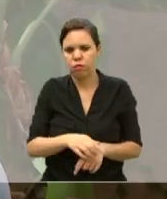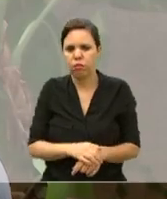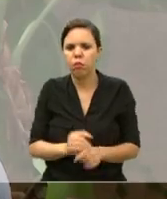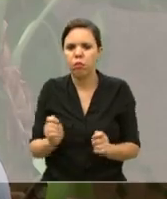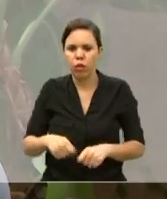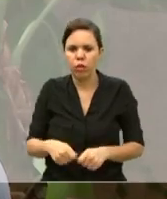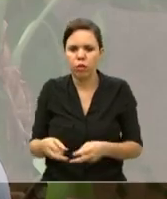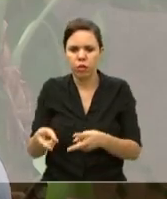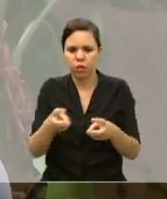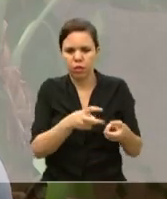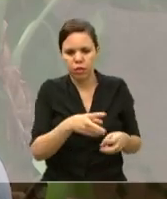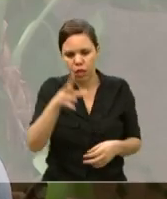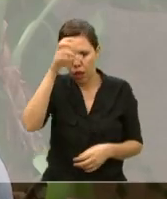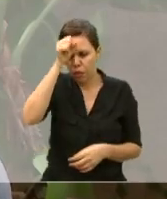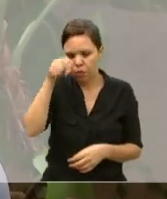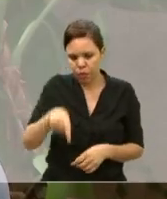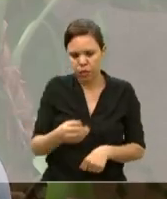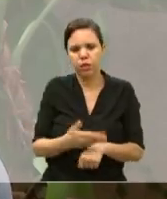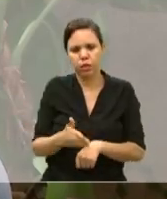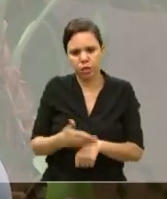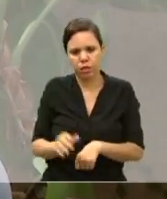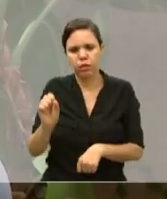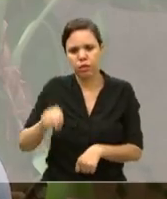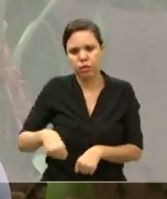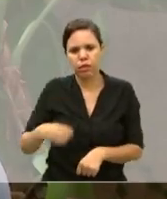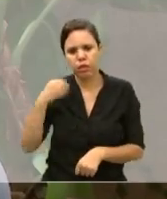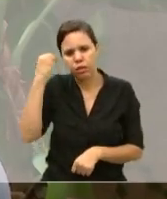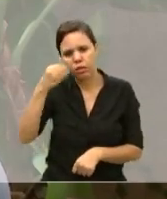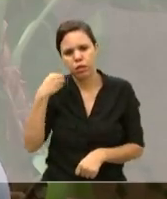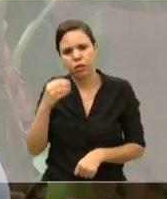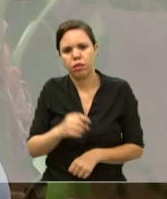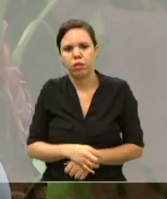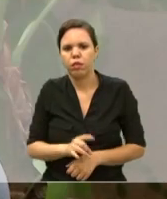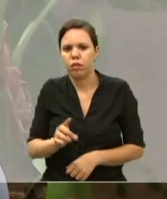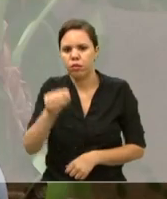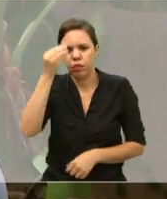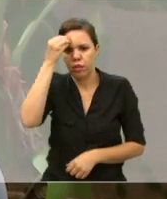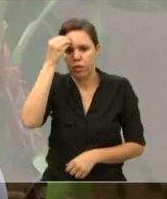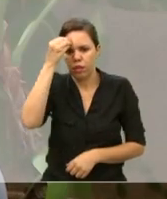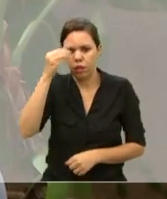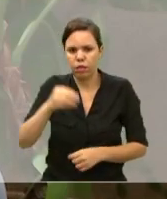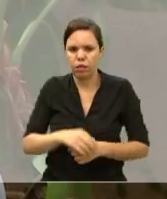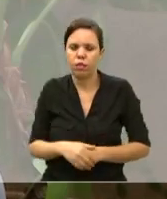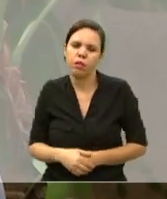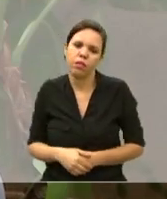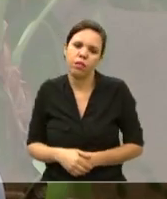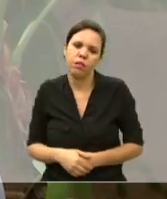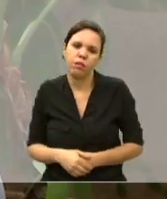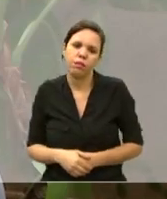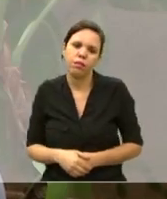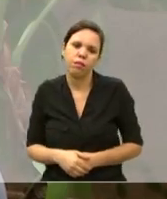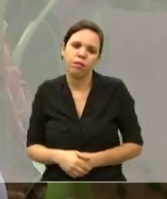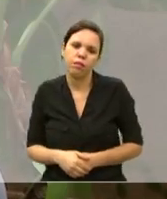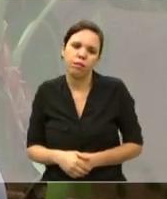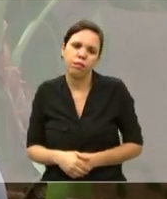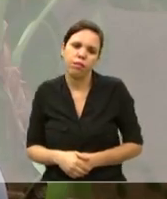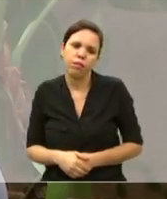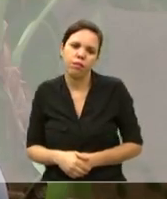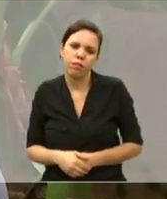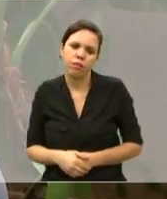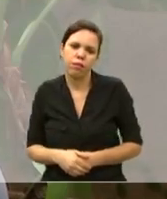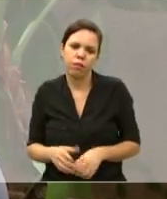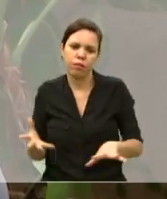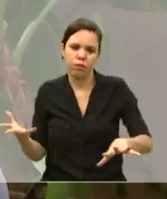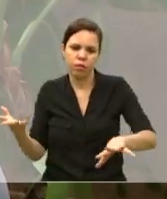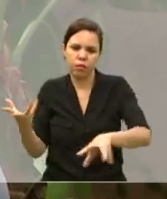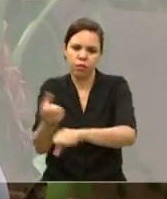a projeção do seu bordado, da sua costura, né? Então eles também trazem o material que eles usam. Eu percebo que também não é